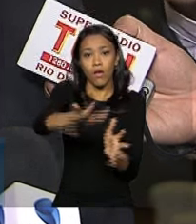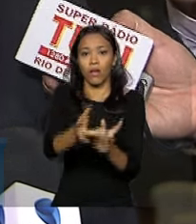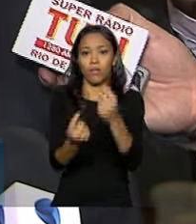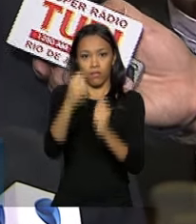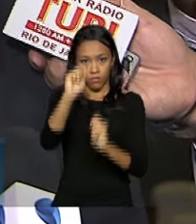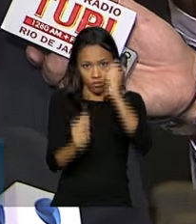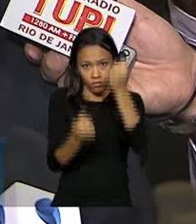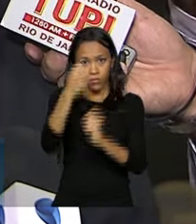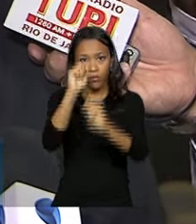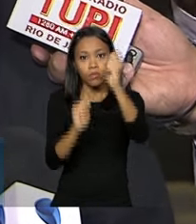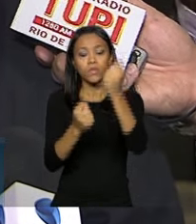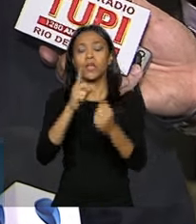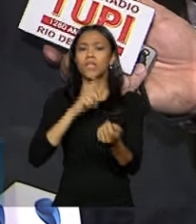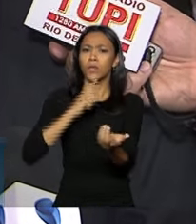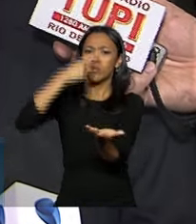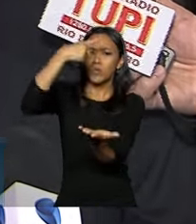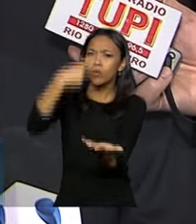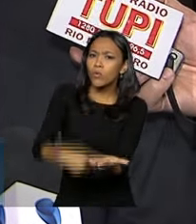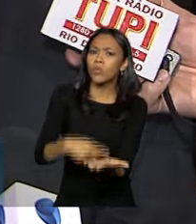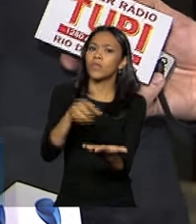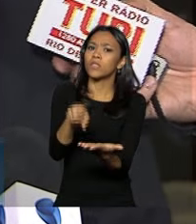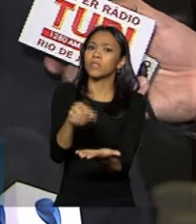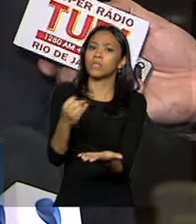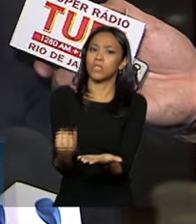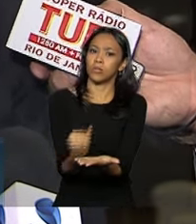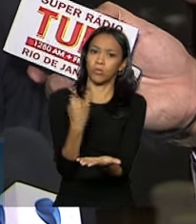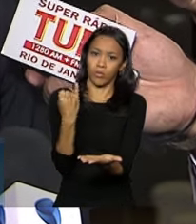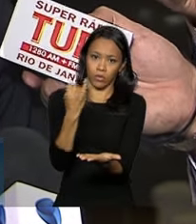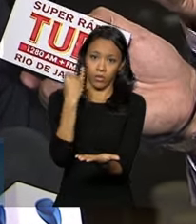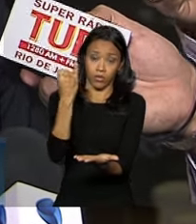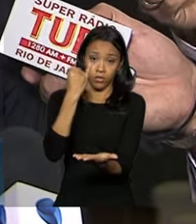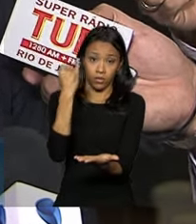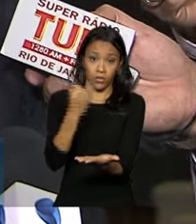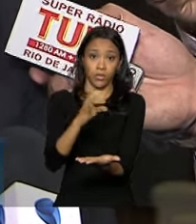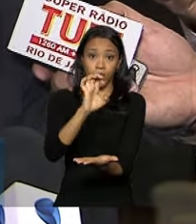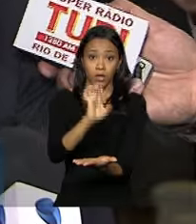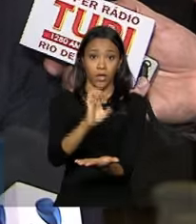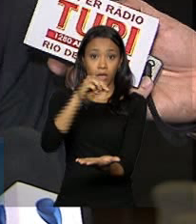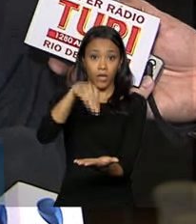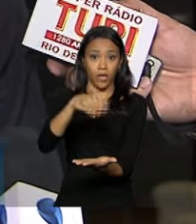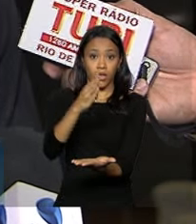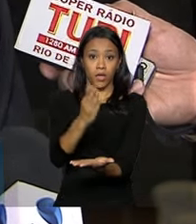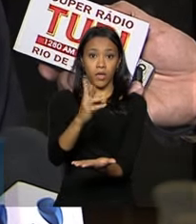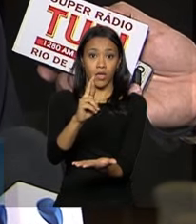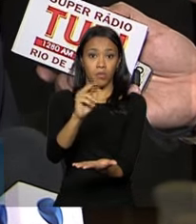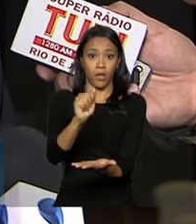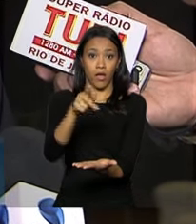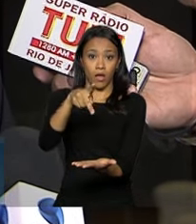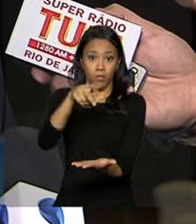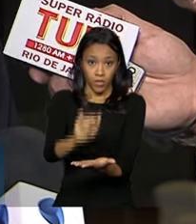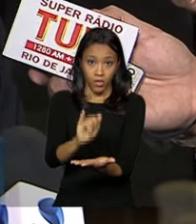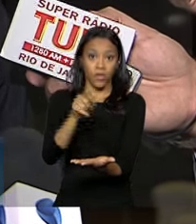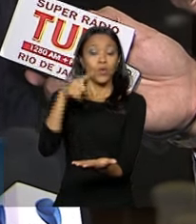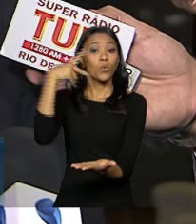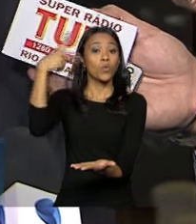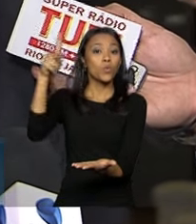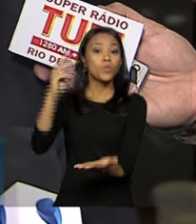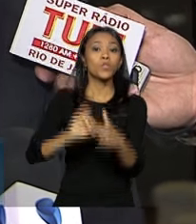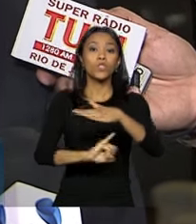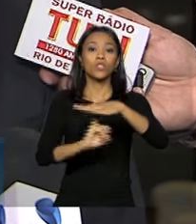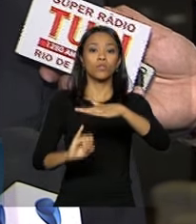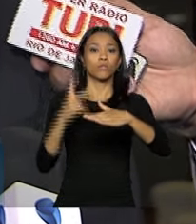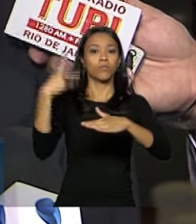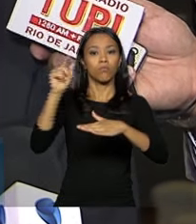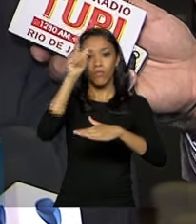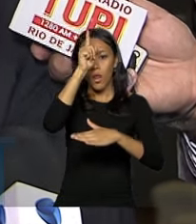especificamente, um acordo importante da Embrapi com o Instituto Fraunhofer da Alemanha, que é